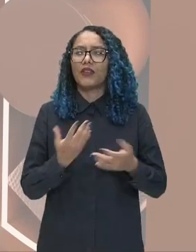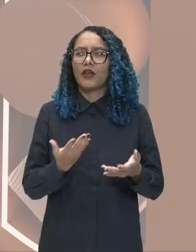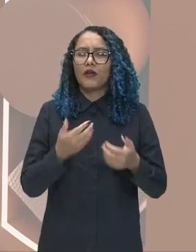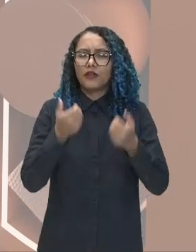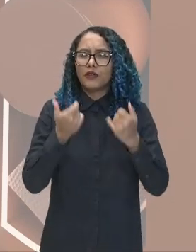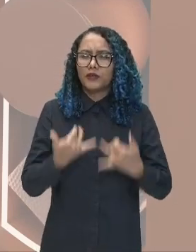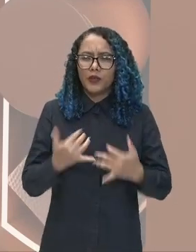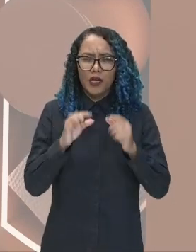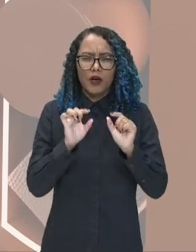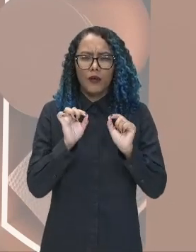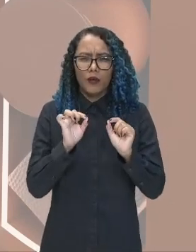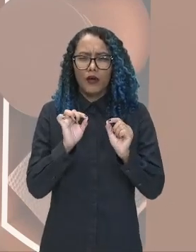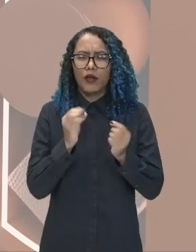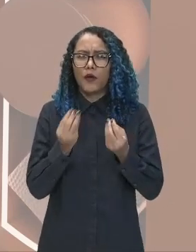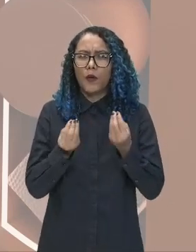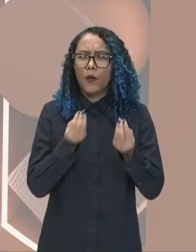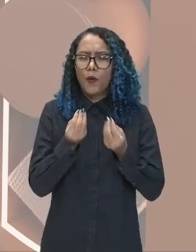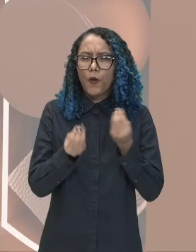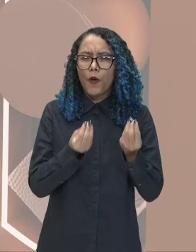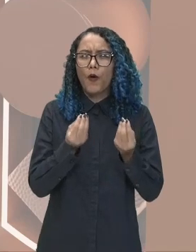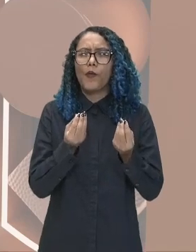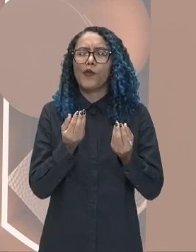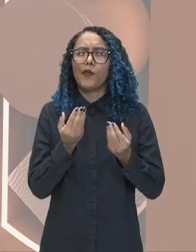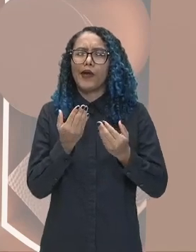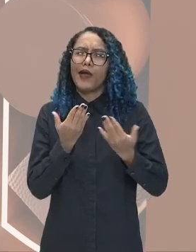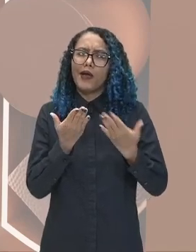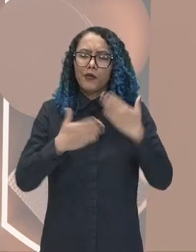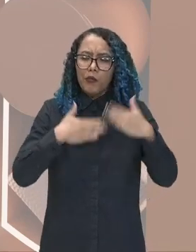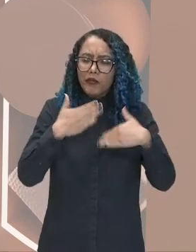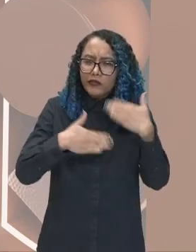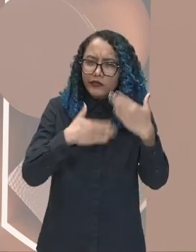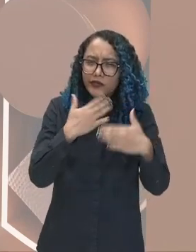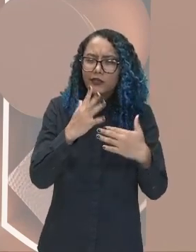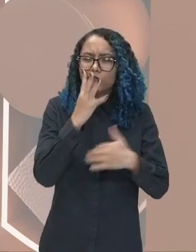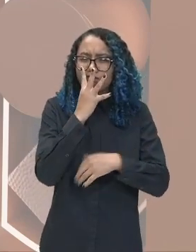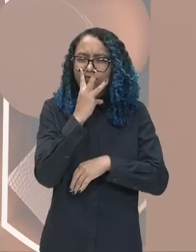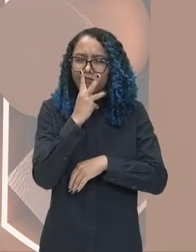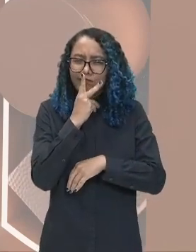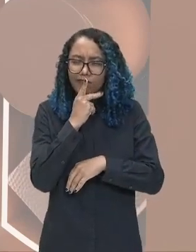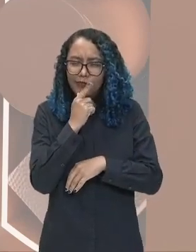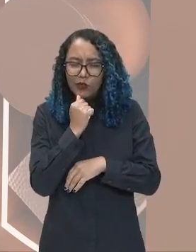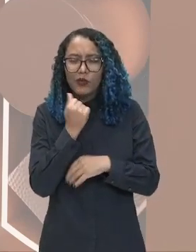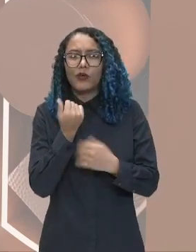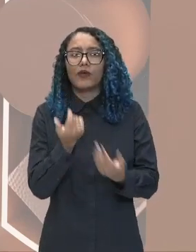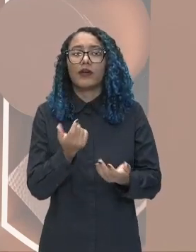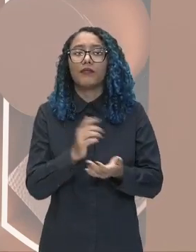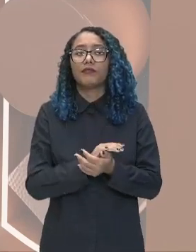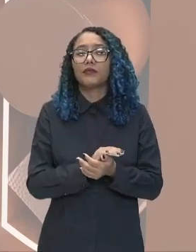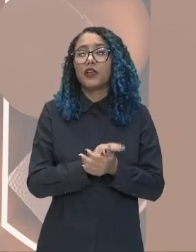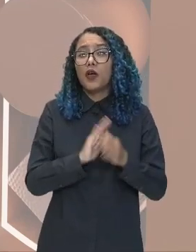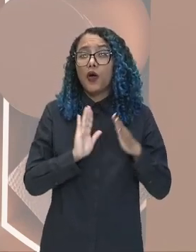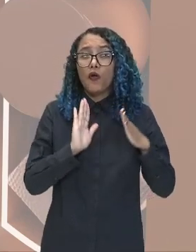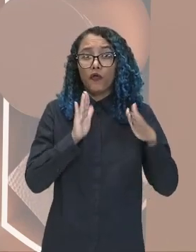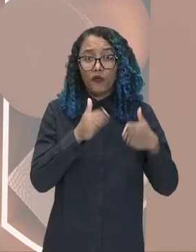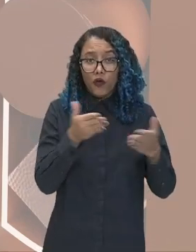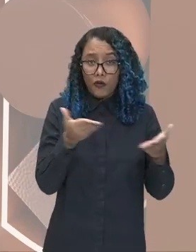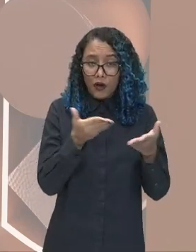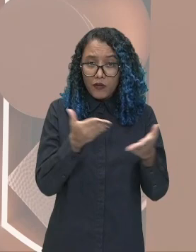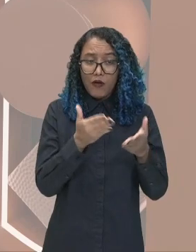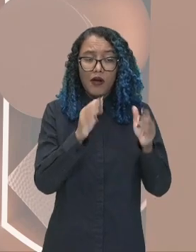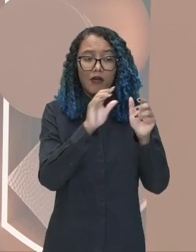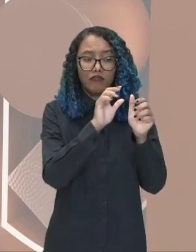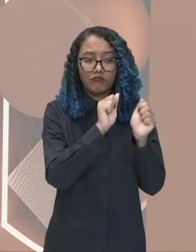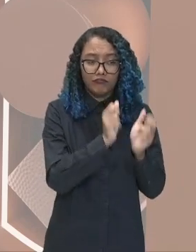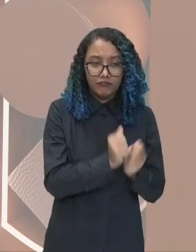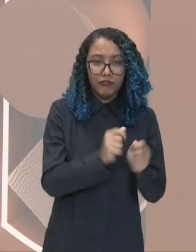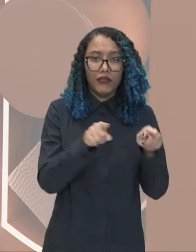Revolução começou aí num processo lento. E nós vamos então falar do artesanato, a manufatura. Como